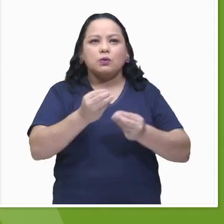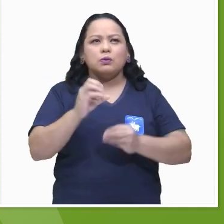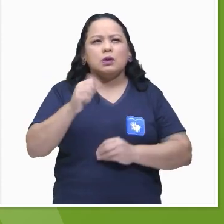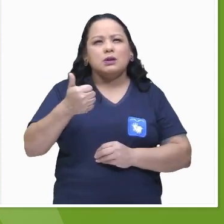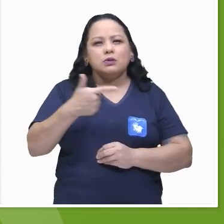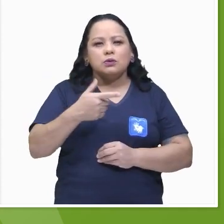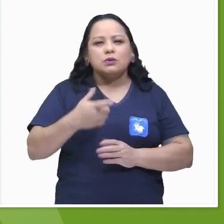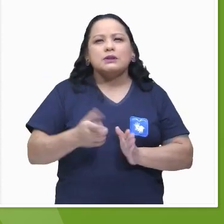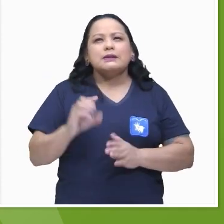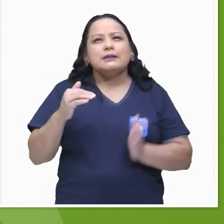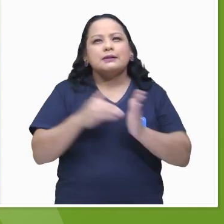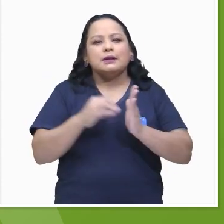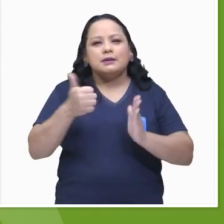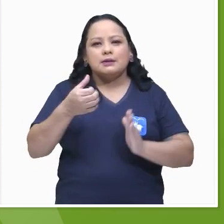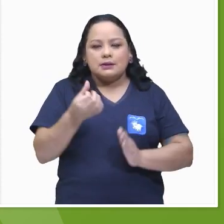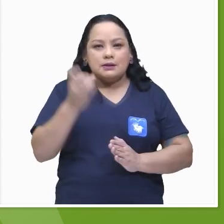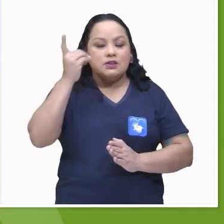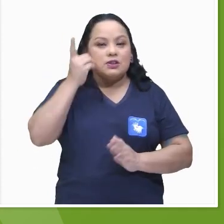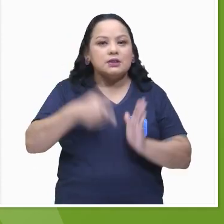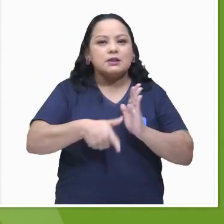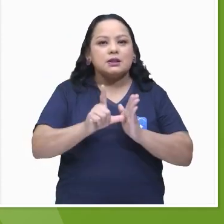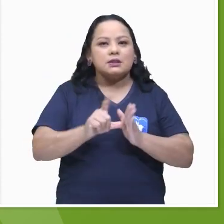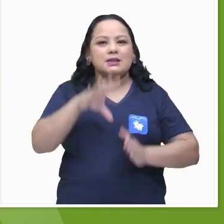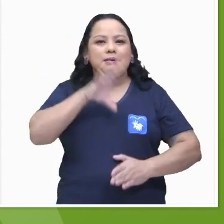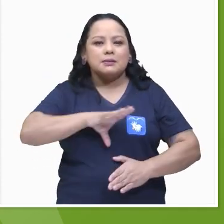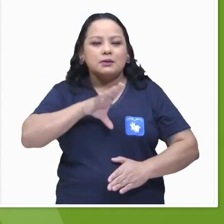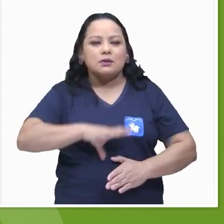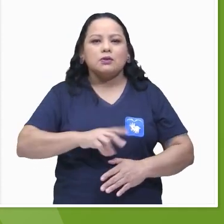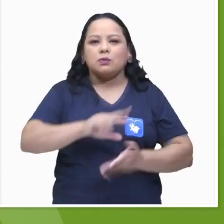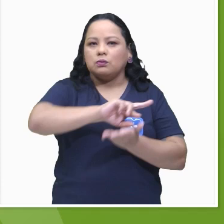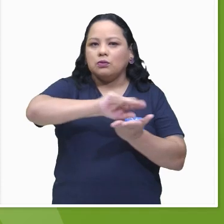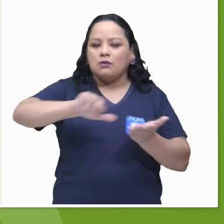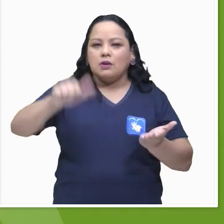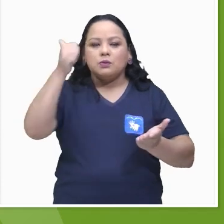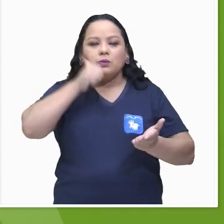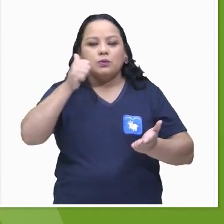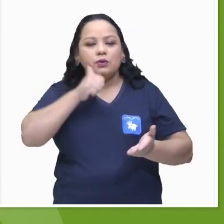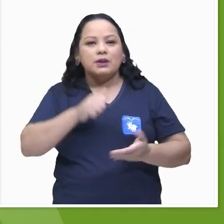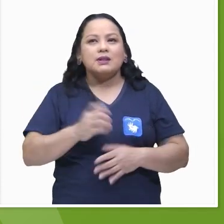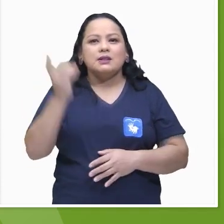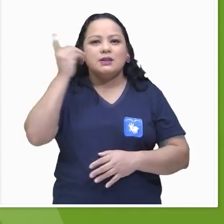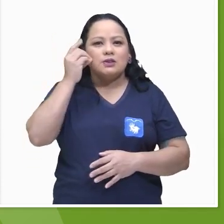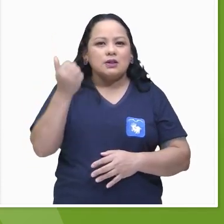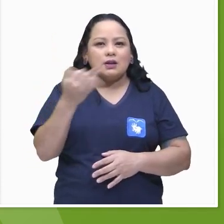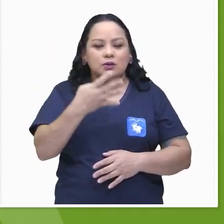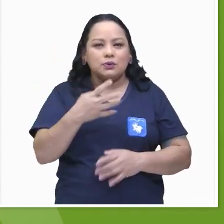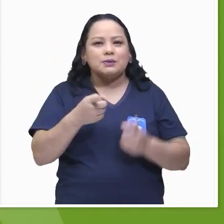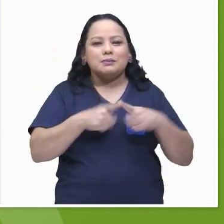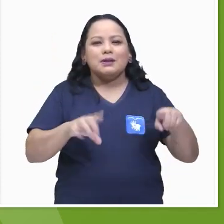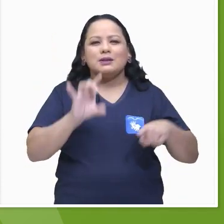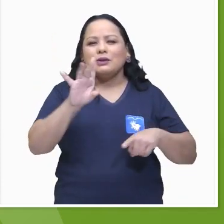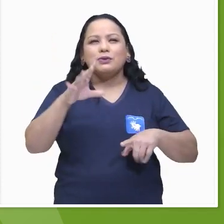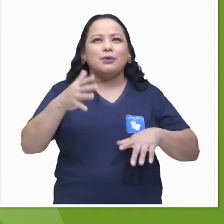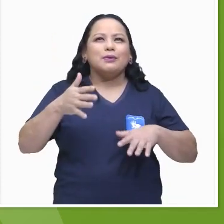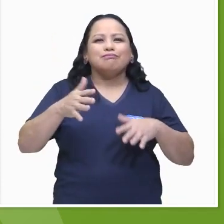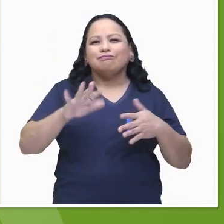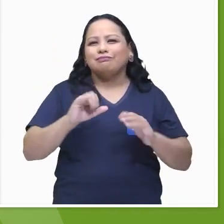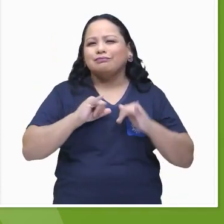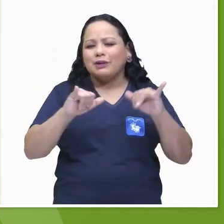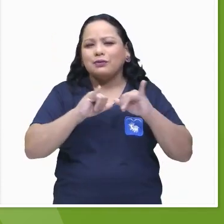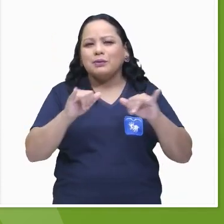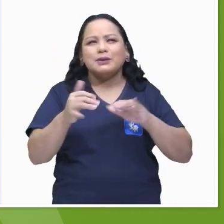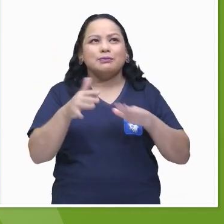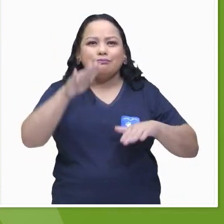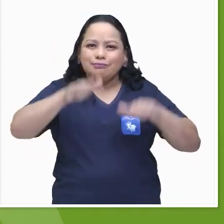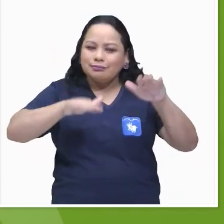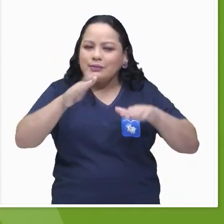dias antes da próxima menstruação. Então, muitas mulheres pensam que ovulam no dia 14, mas isso é apenas uma média, tá? Então,